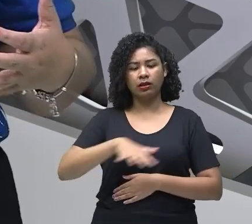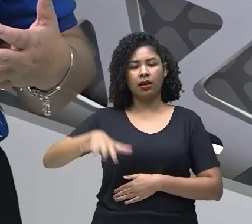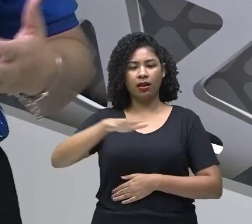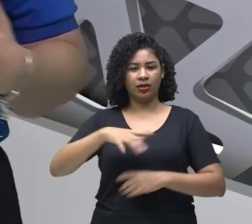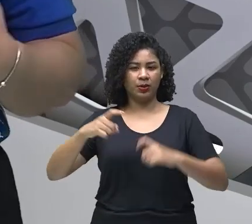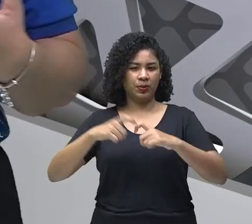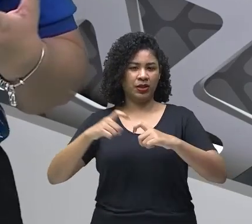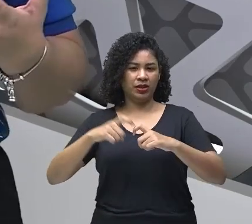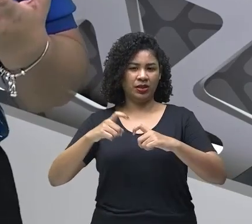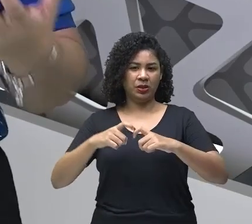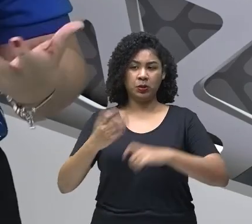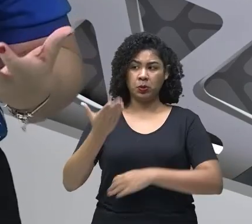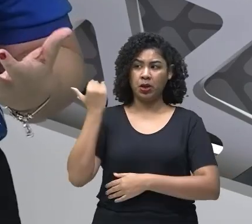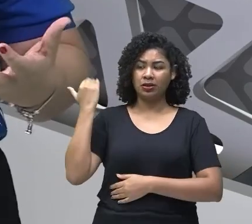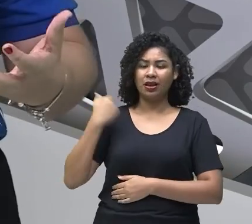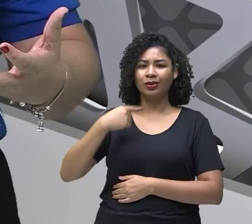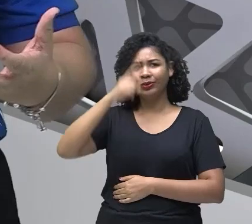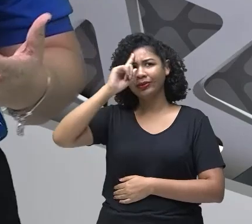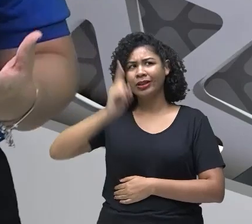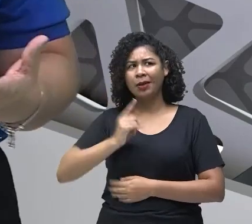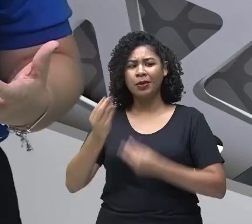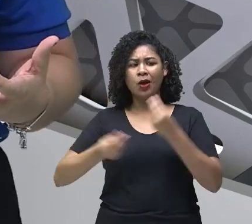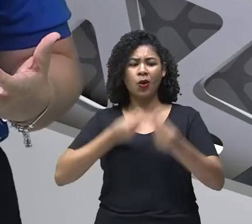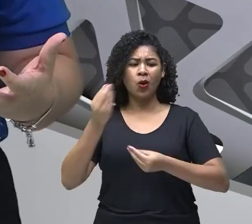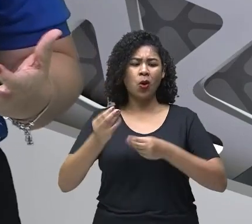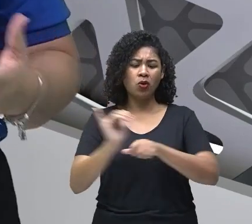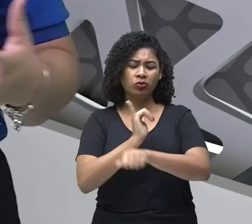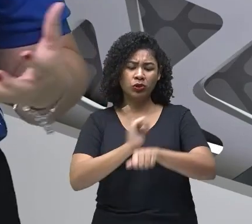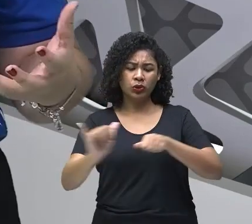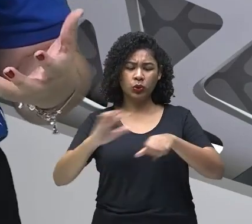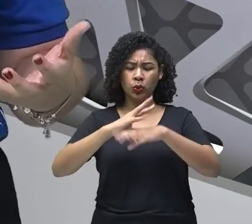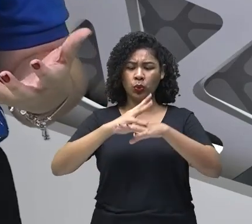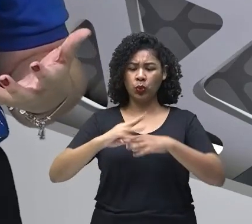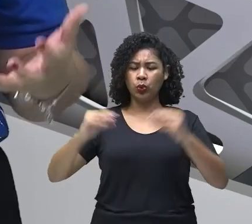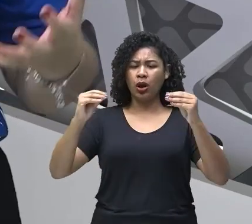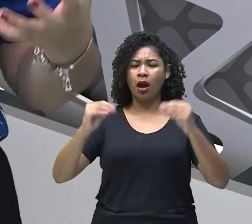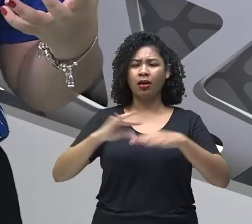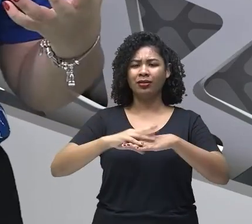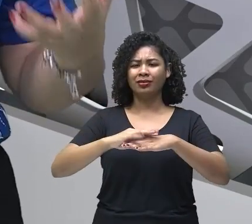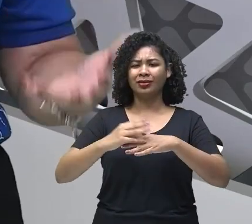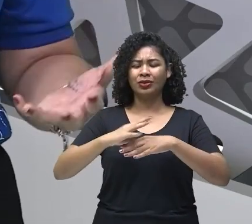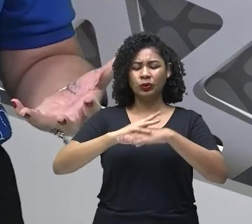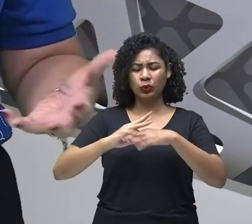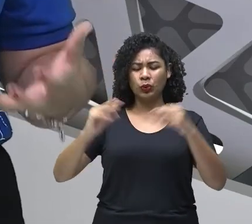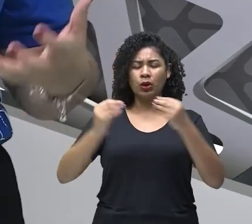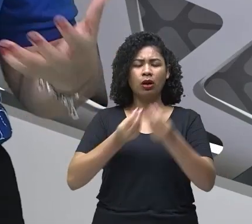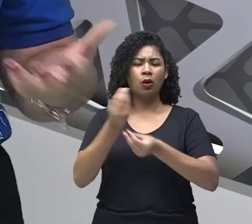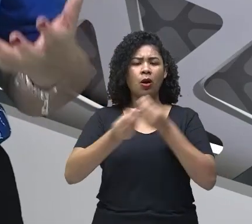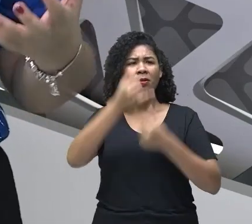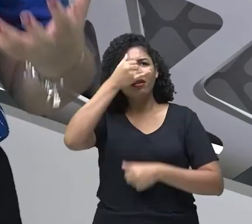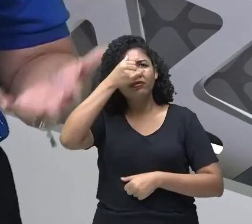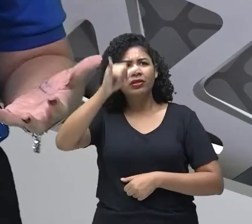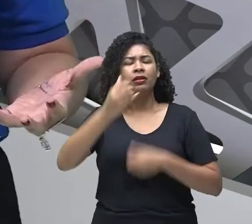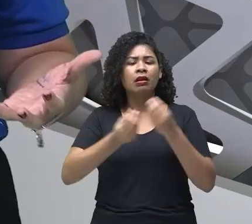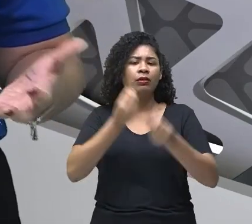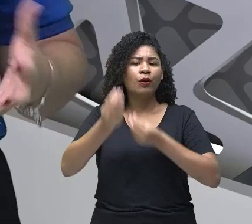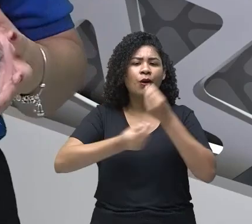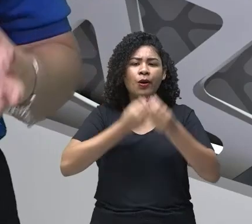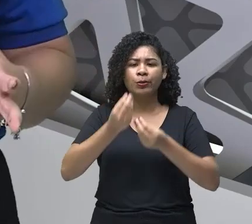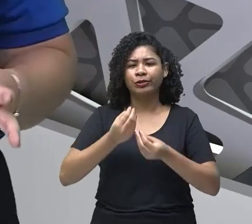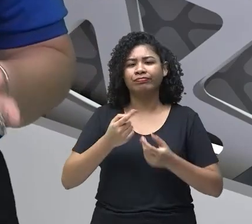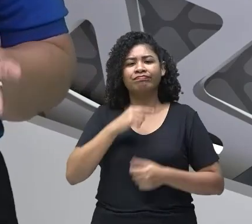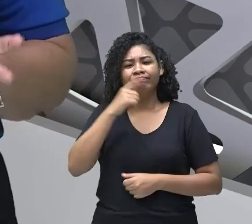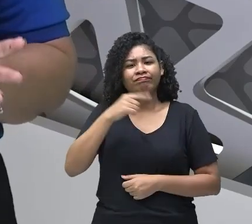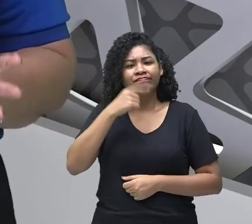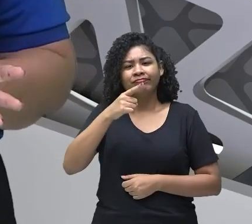época não se tinha cura, não se sabia como curar, não se sabia como evitar que as pessoas morressem